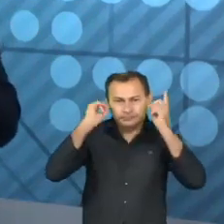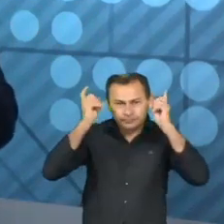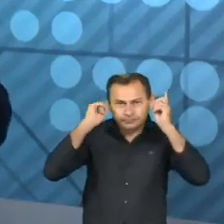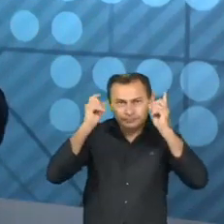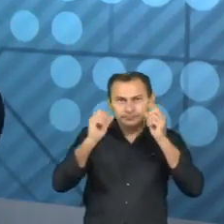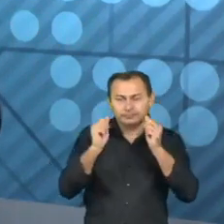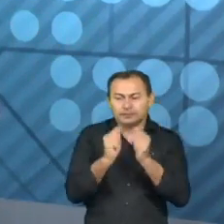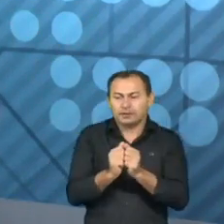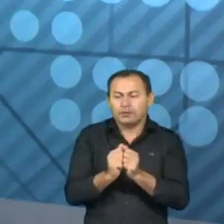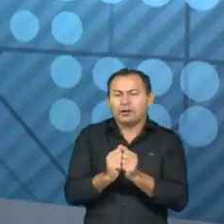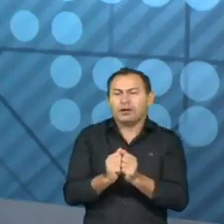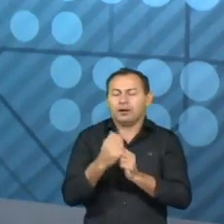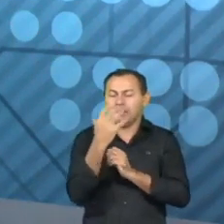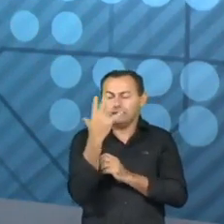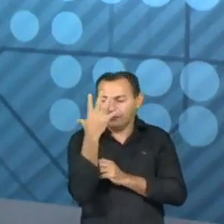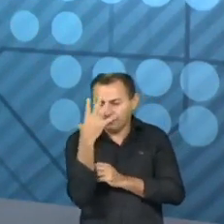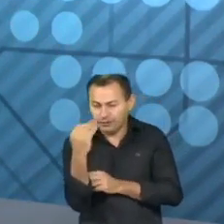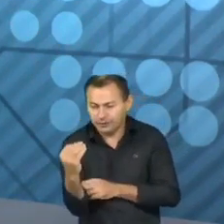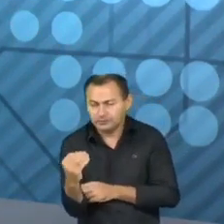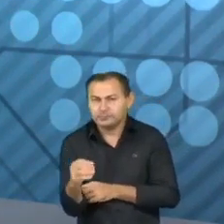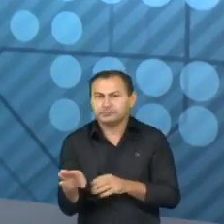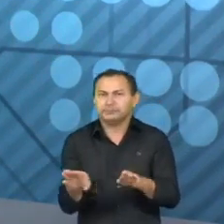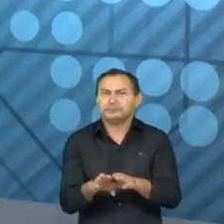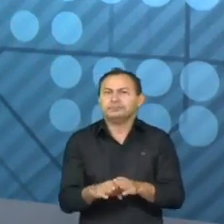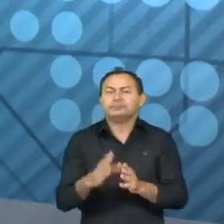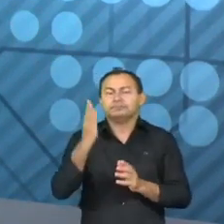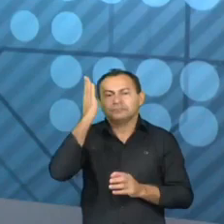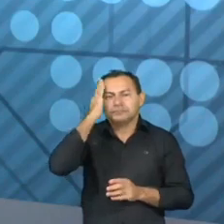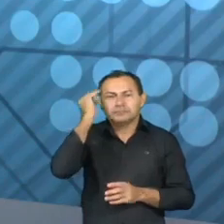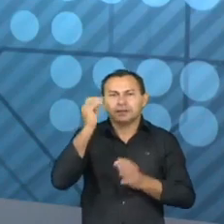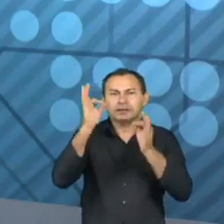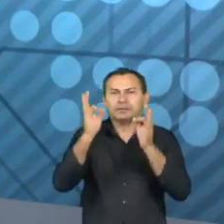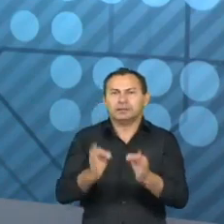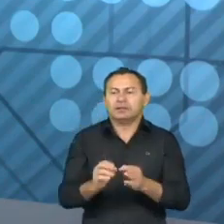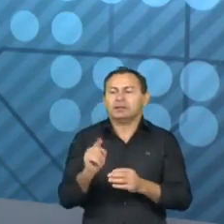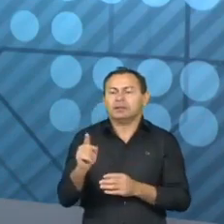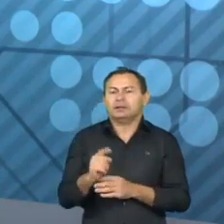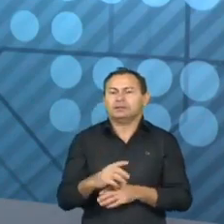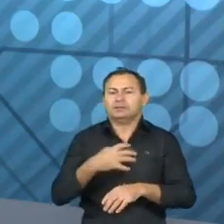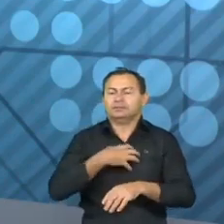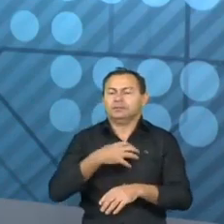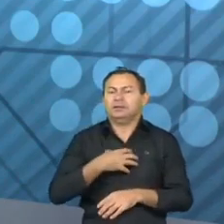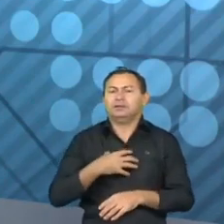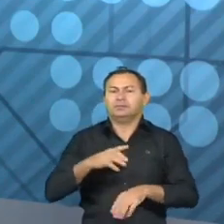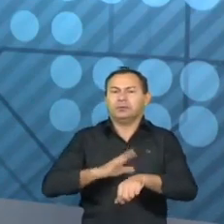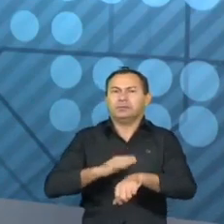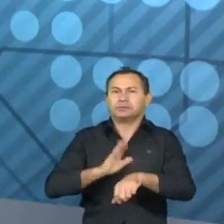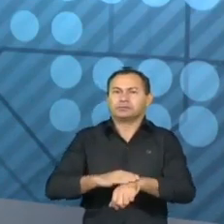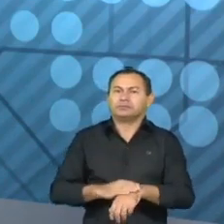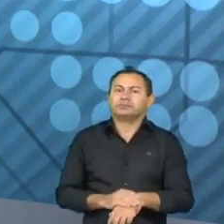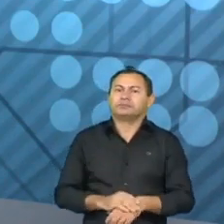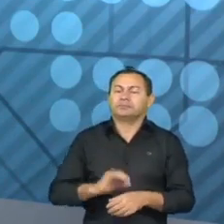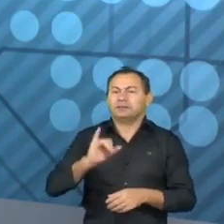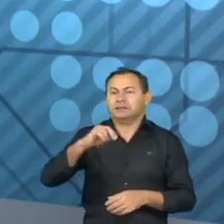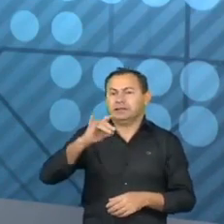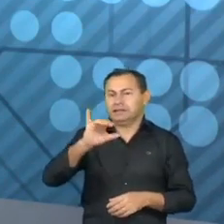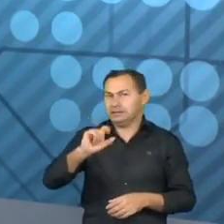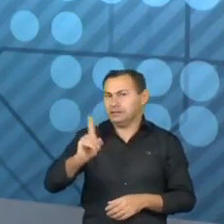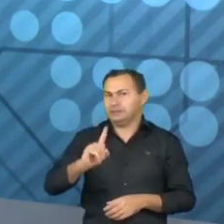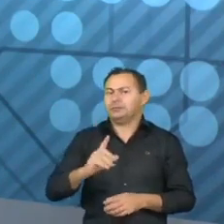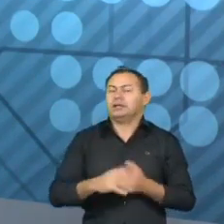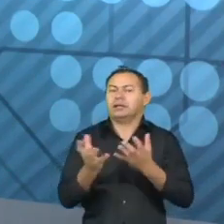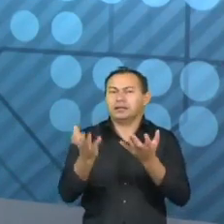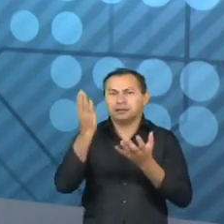preocupa com aquela fotografia, né, em saber exatamente aquela situação de momento, a incidência não. Ela